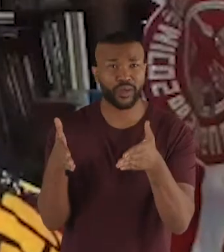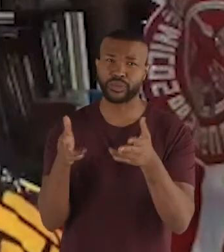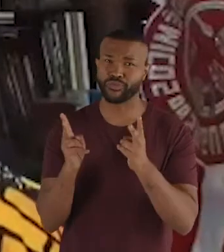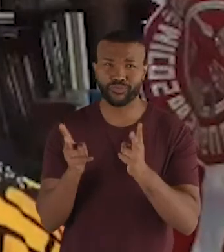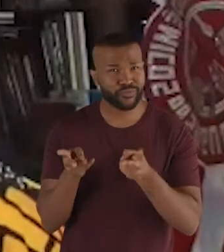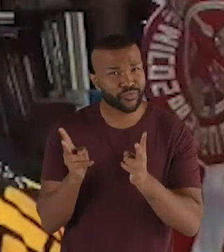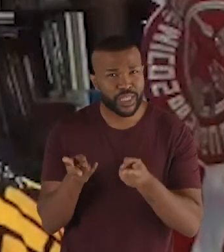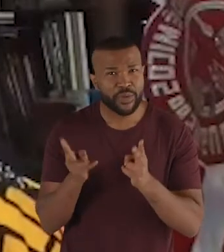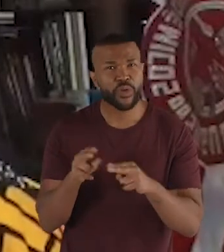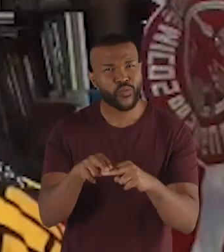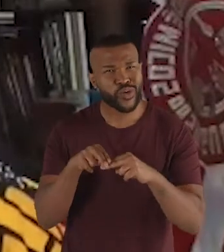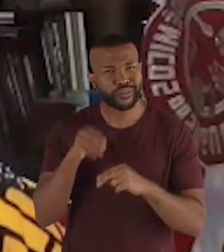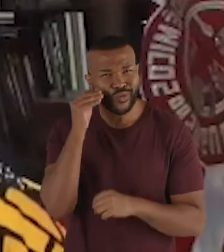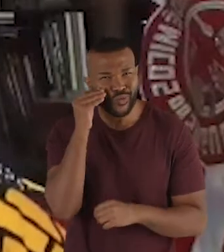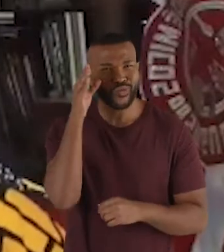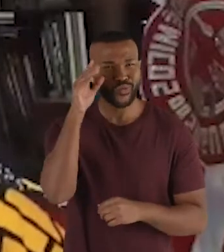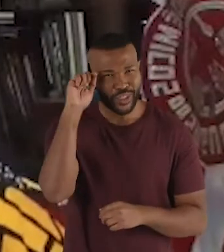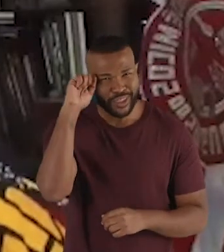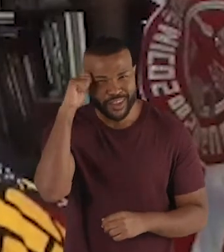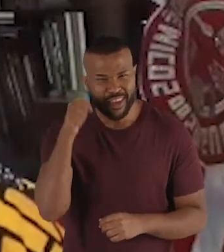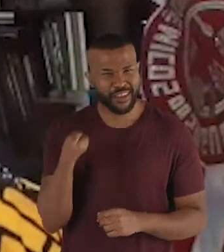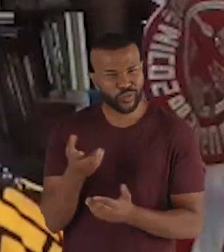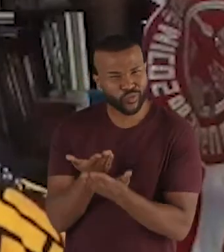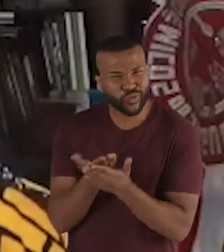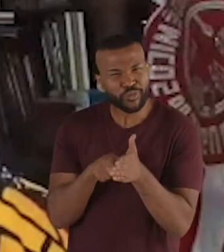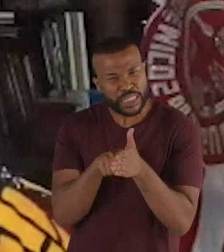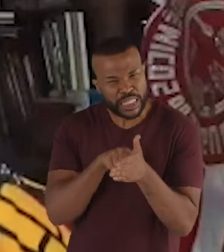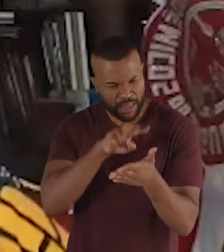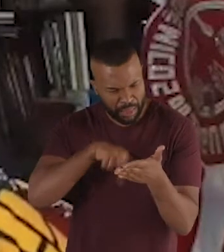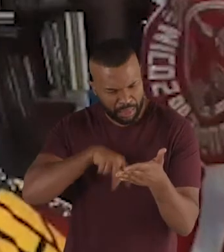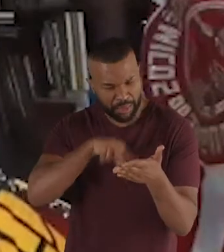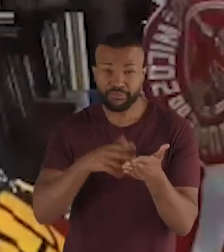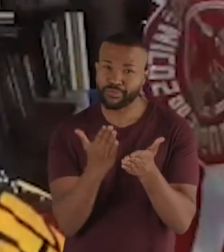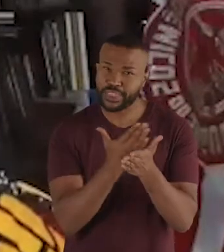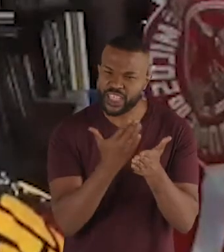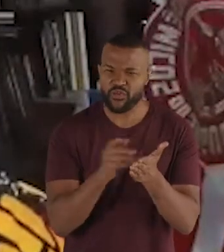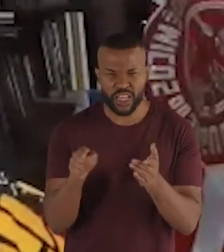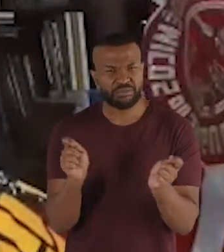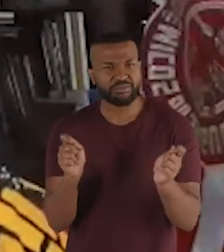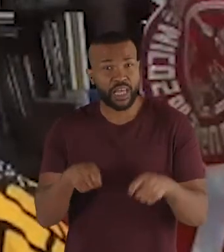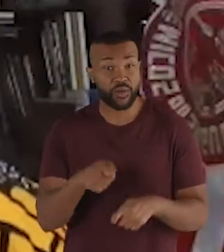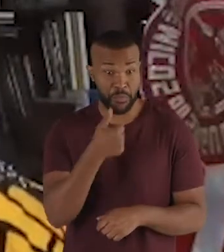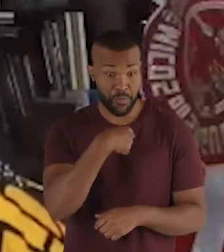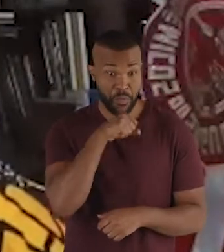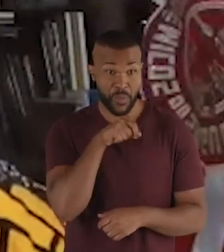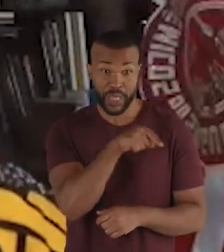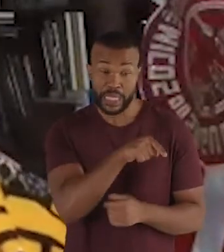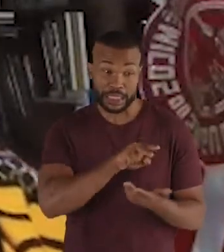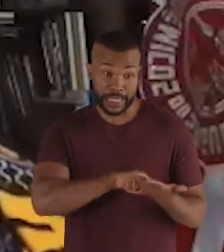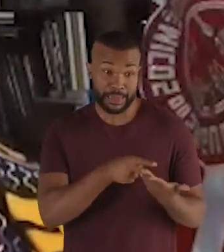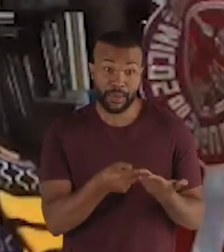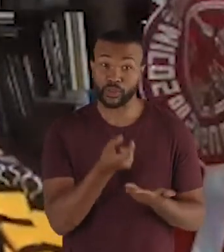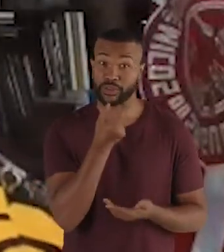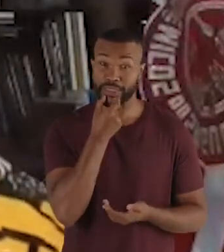aficionado pela cultura negra, estudava e lia todos os livros que podia. Minha mãe,